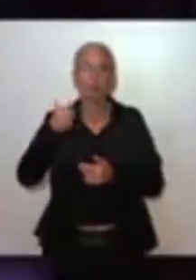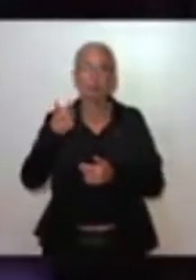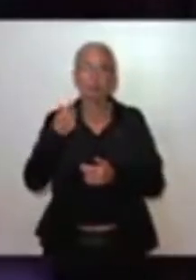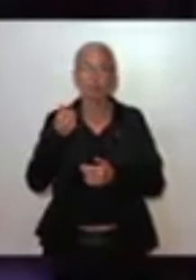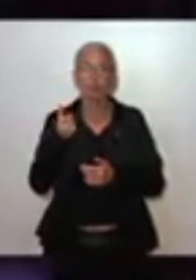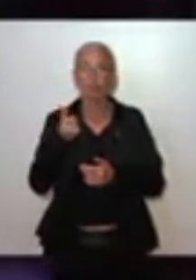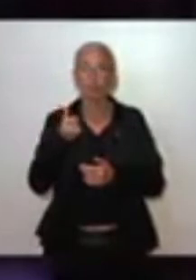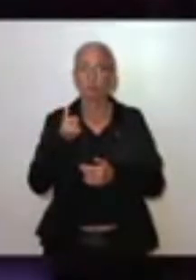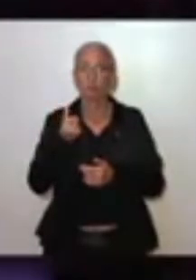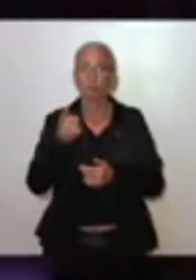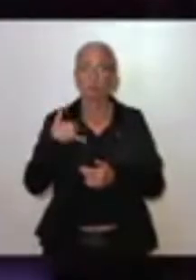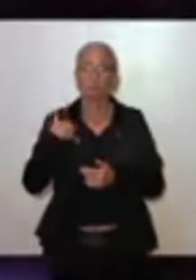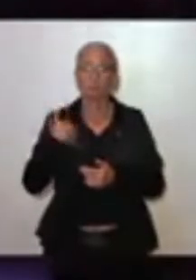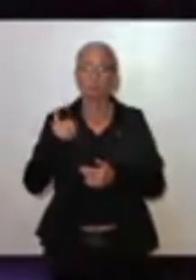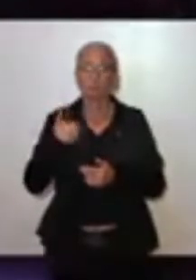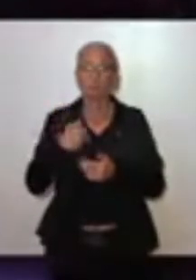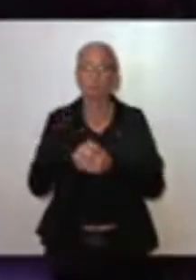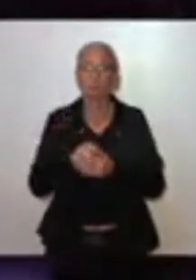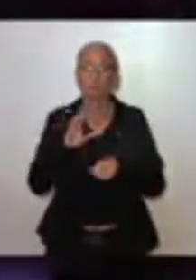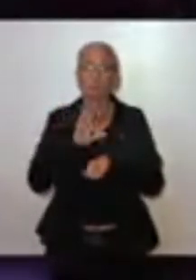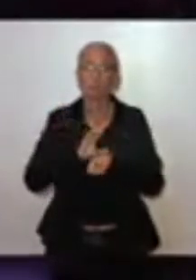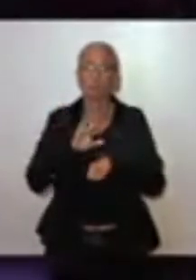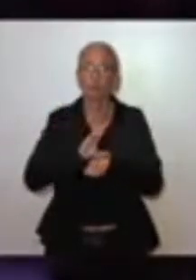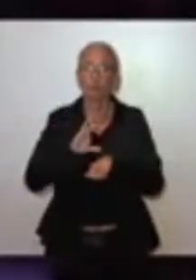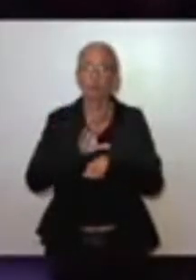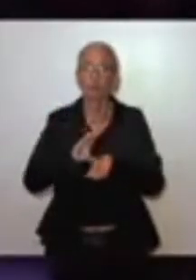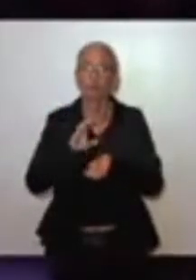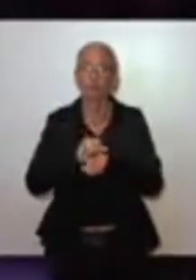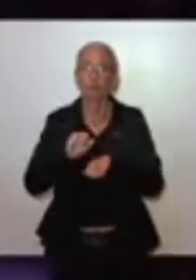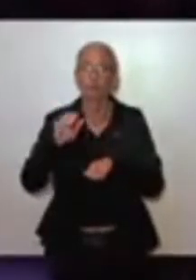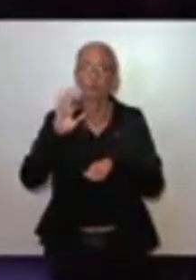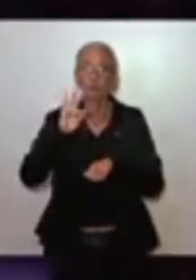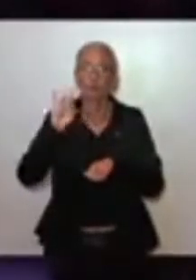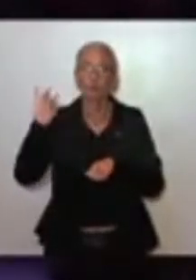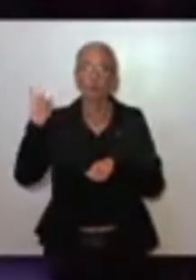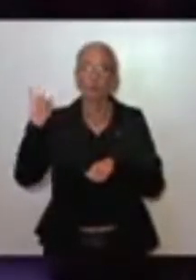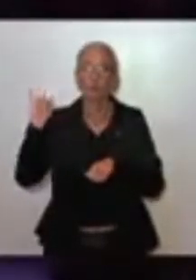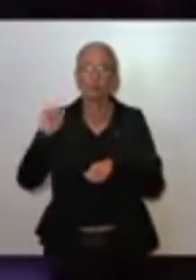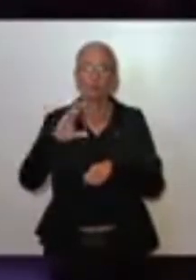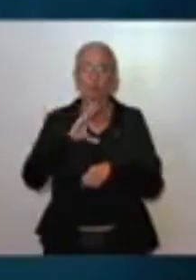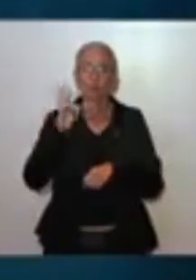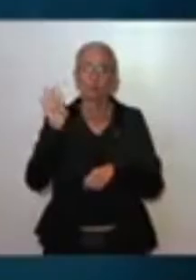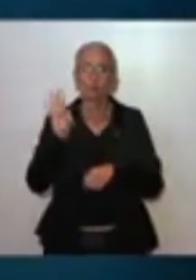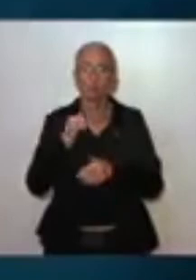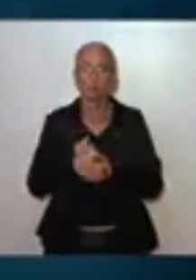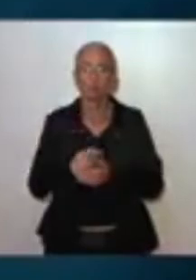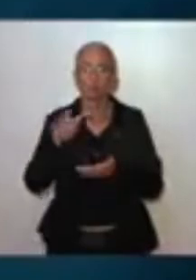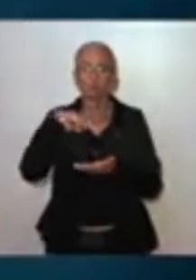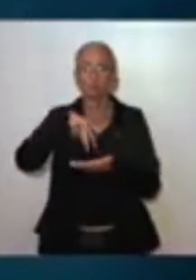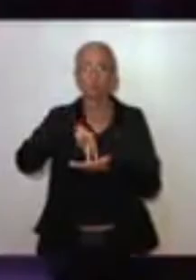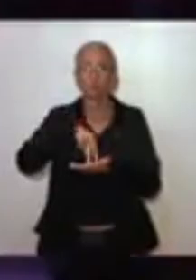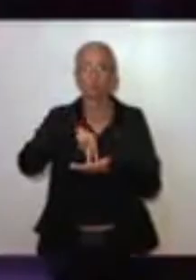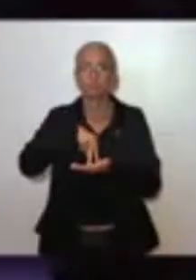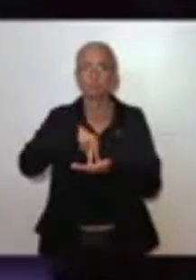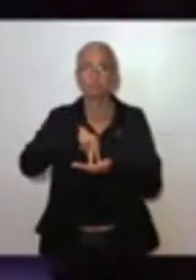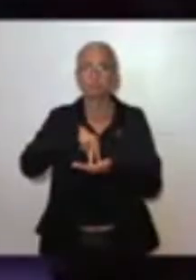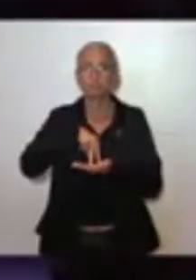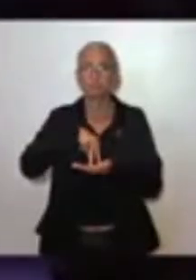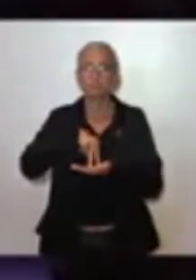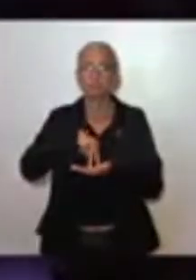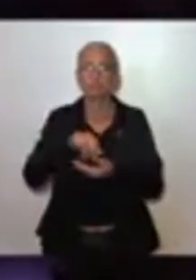anos 6º período do curso de hospedagem do Instituto Federal Fluminense Cabo Frio de pé